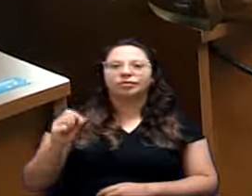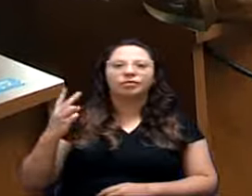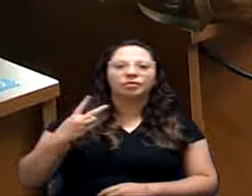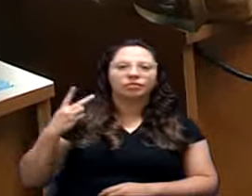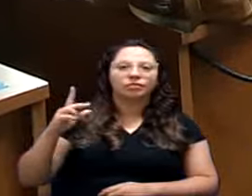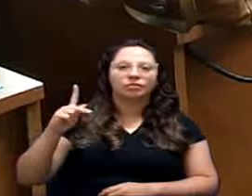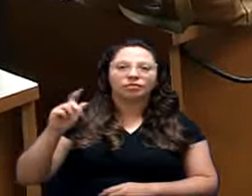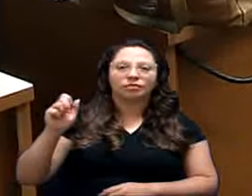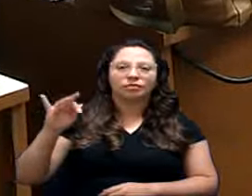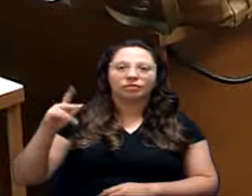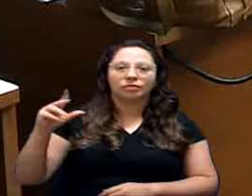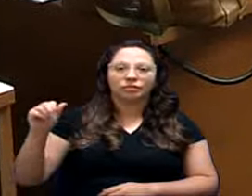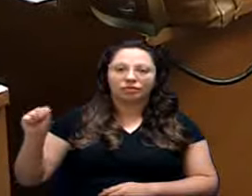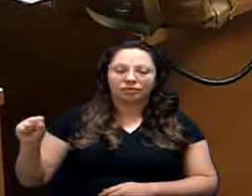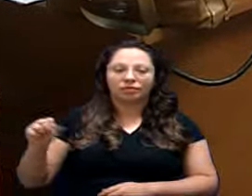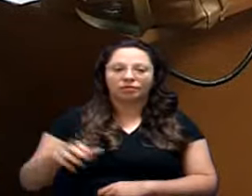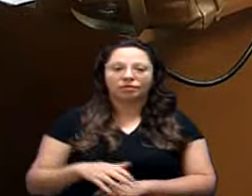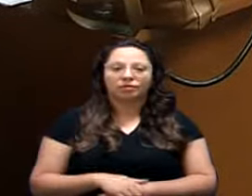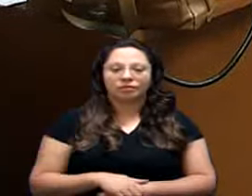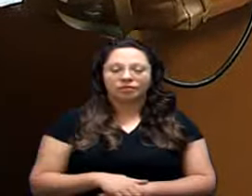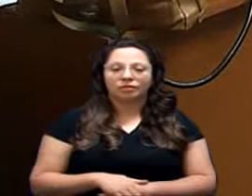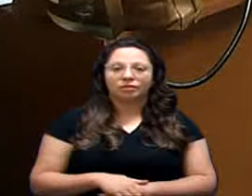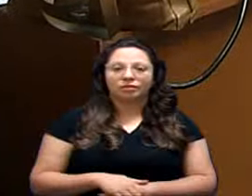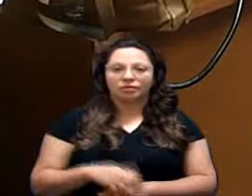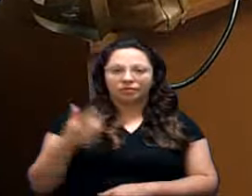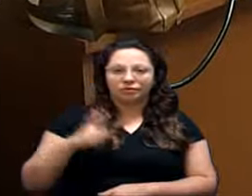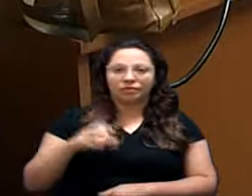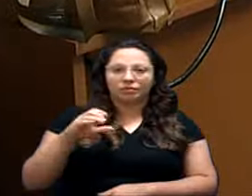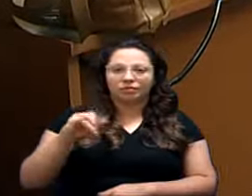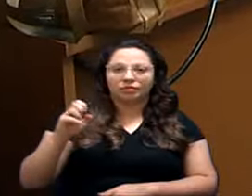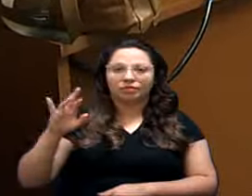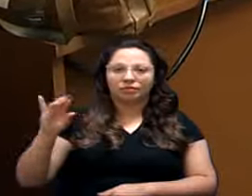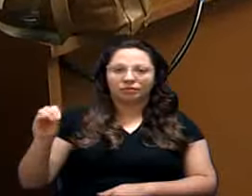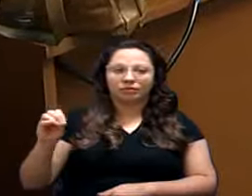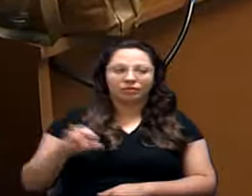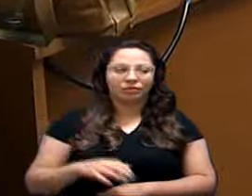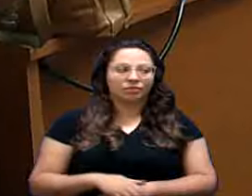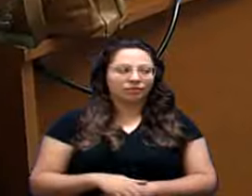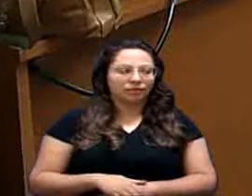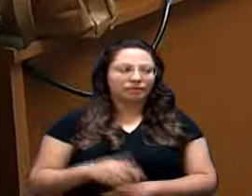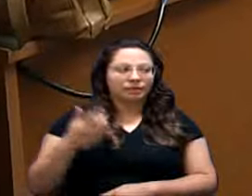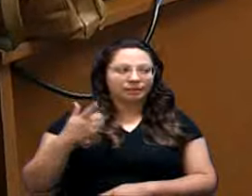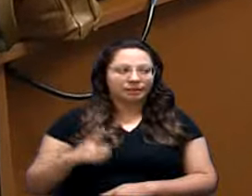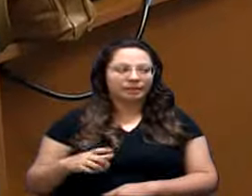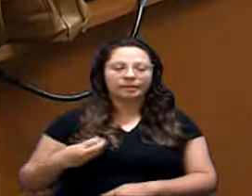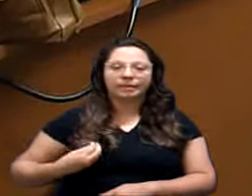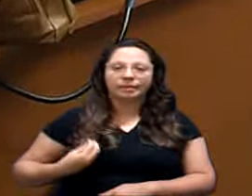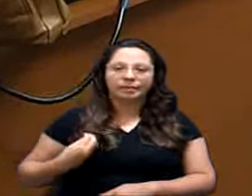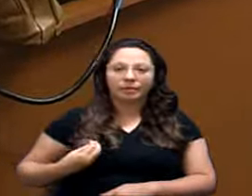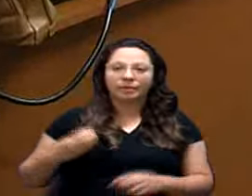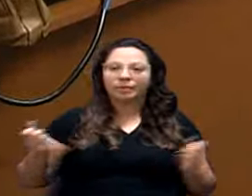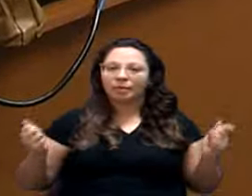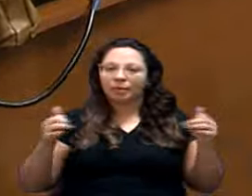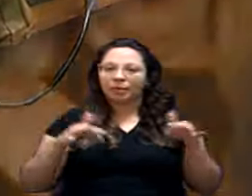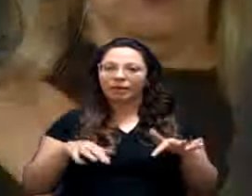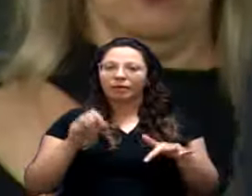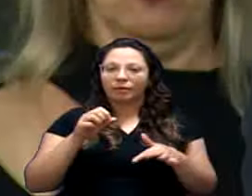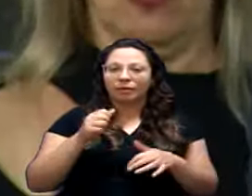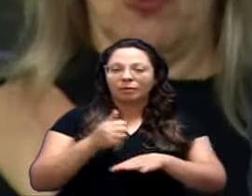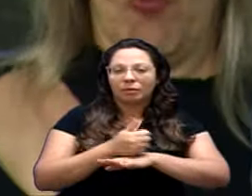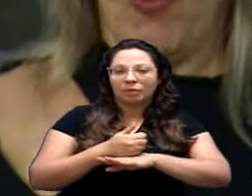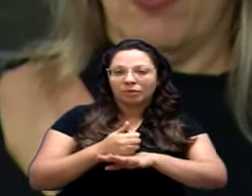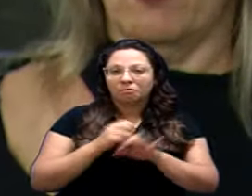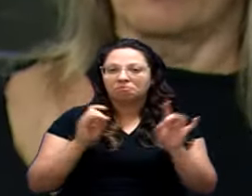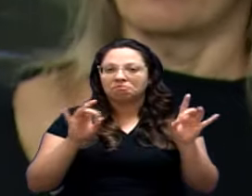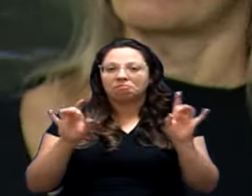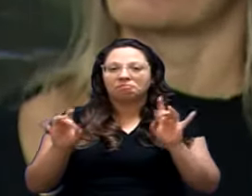picris rges e o Vereador Cícero João contamos também com a presença de especialistas que vão nos